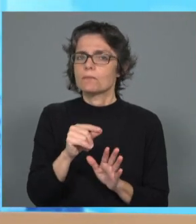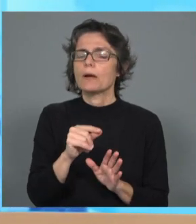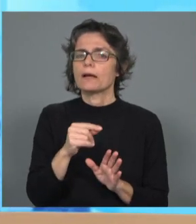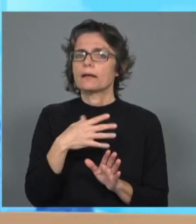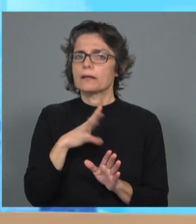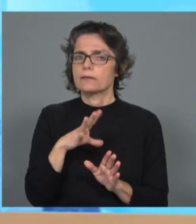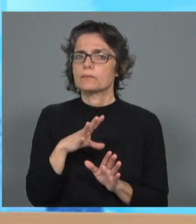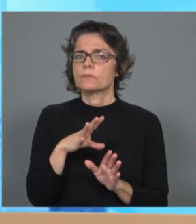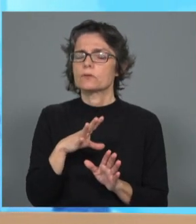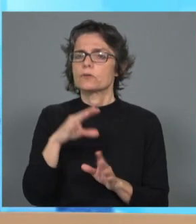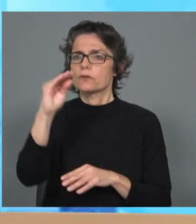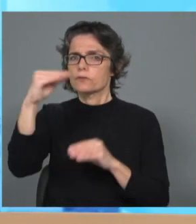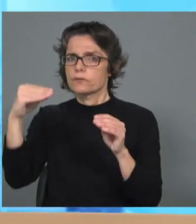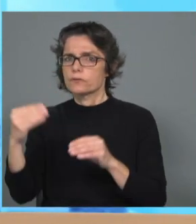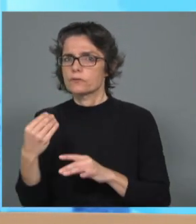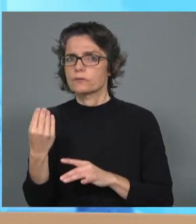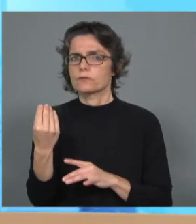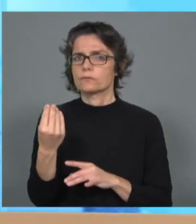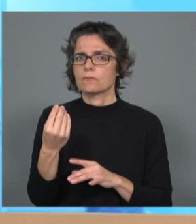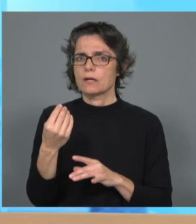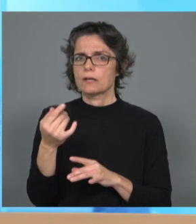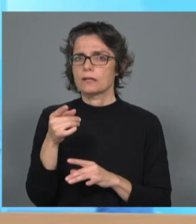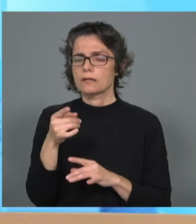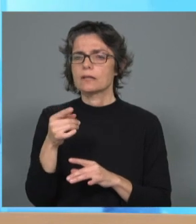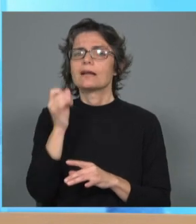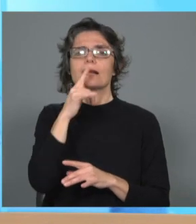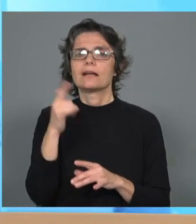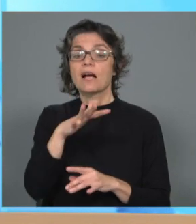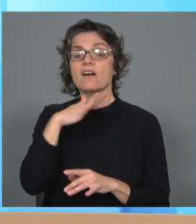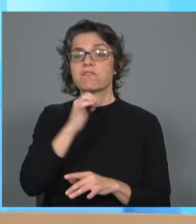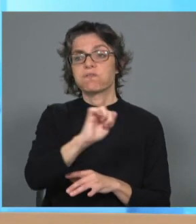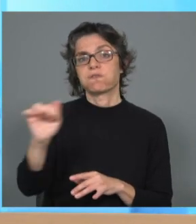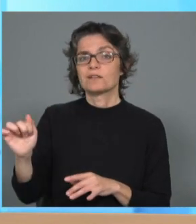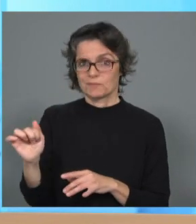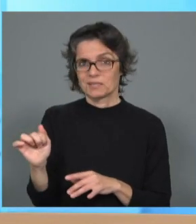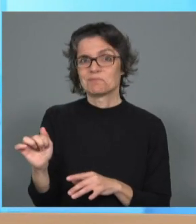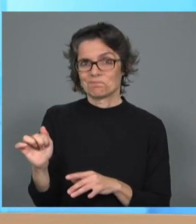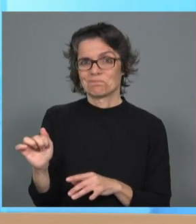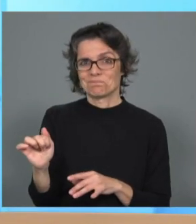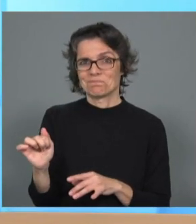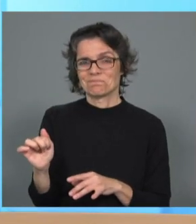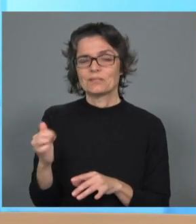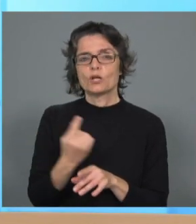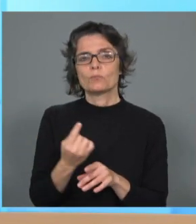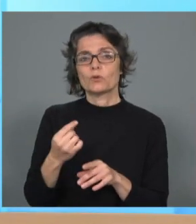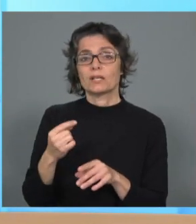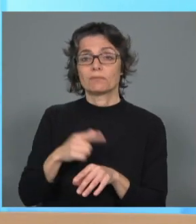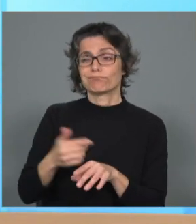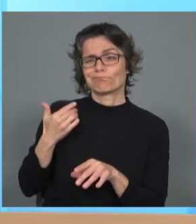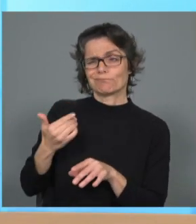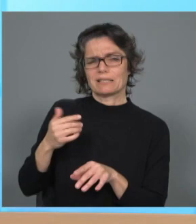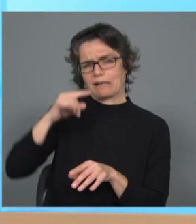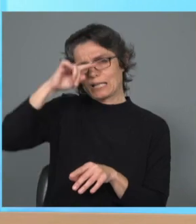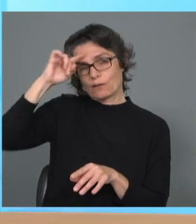forte para chamar a este processo as famílias. Até há bem pouco tempo era muito difícil